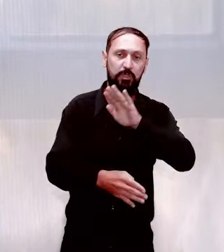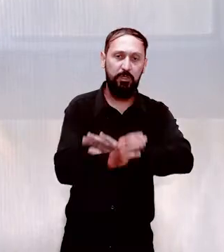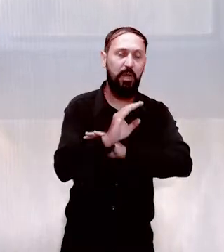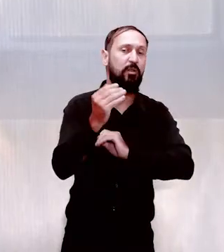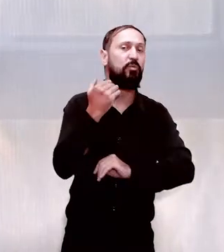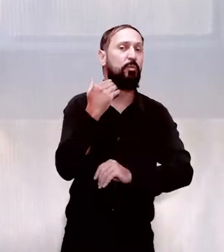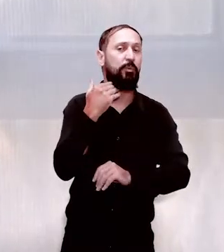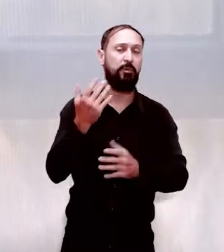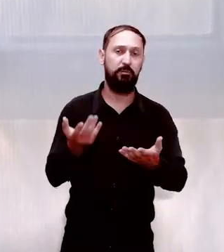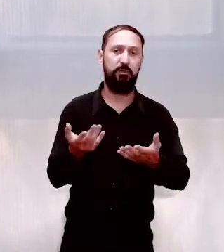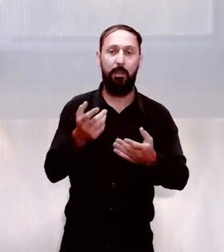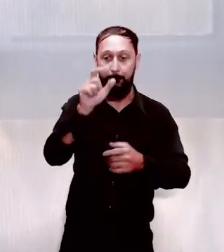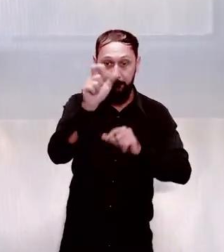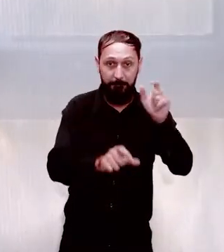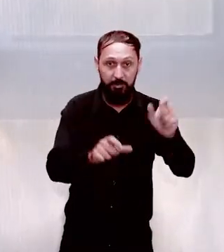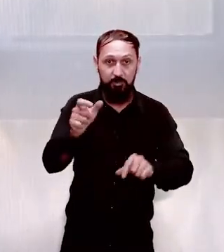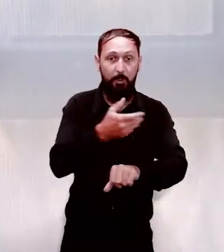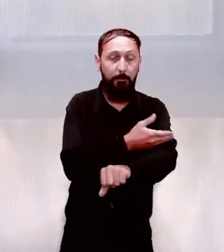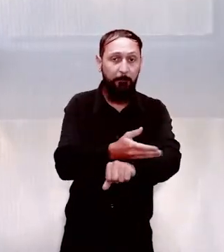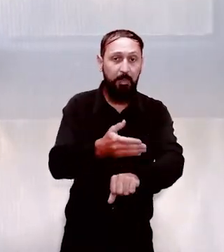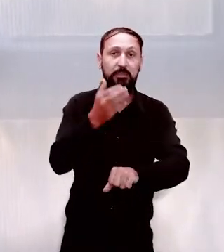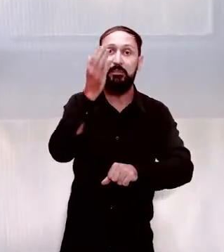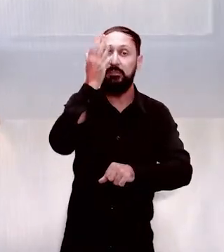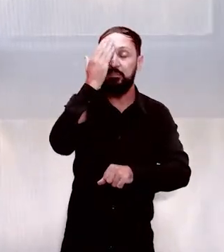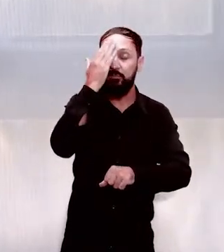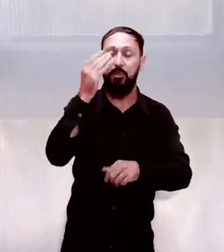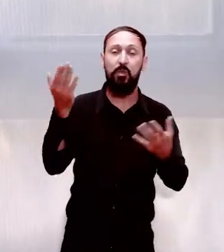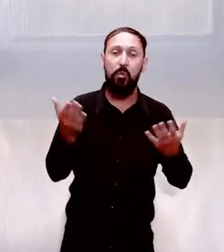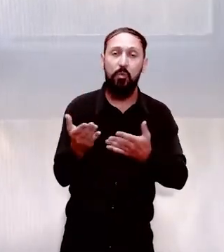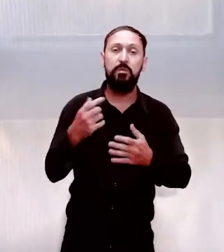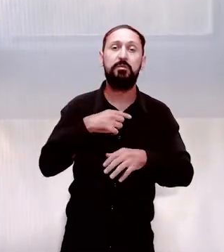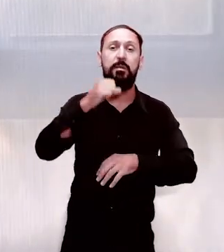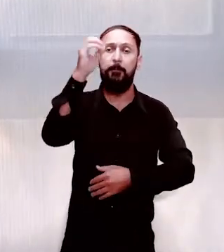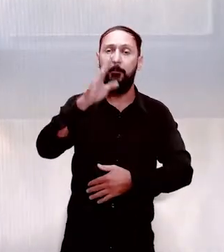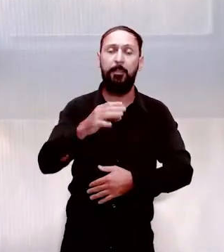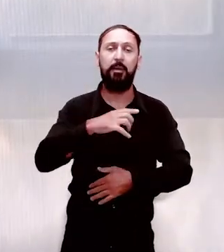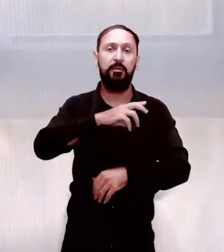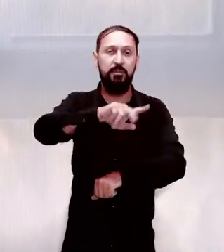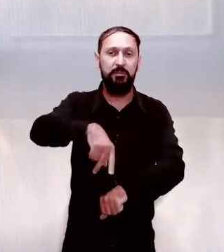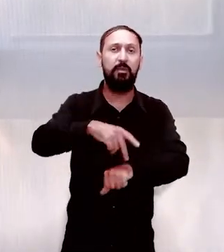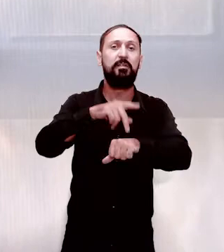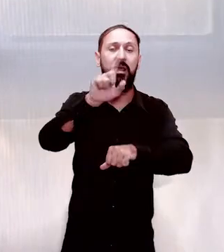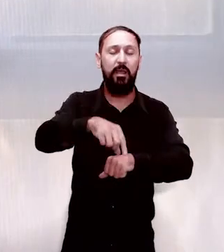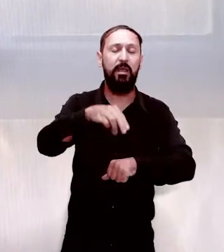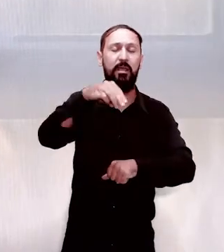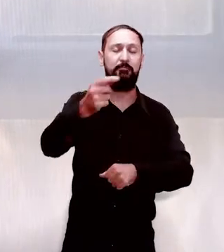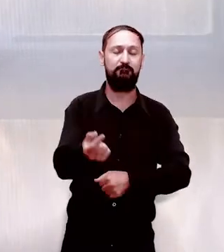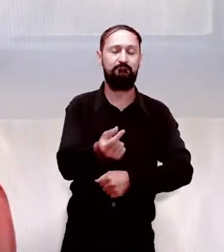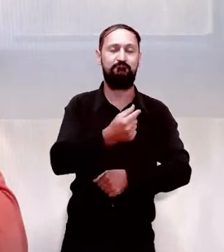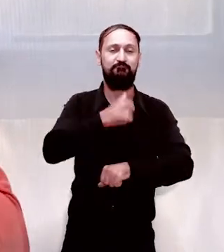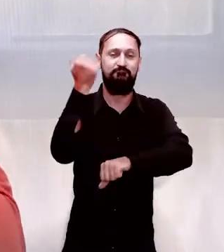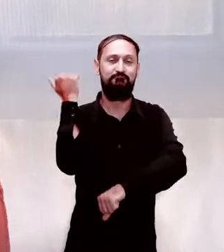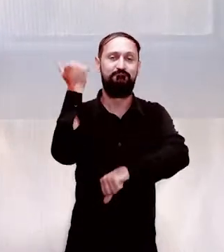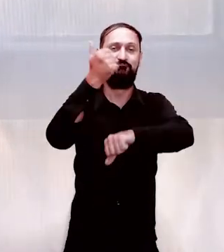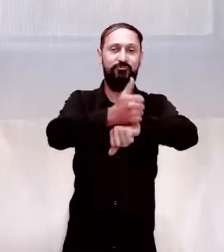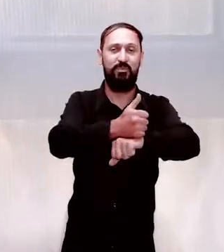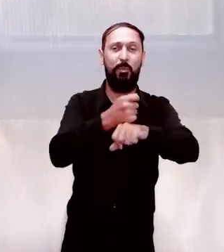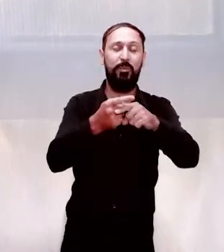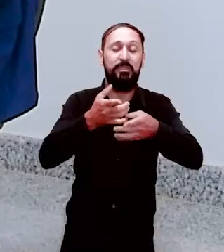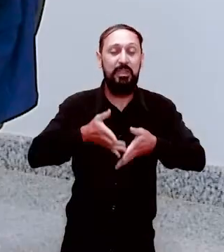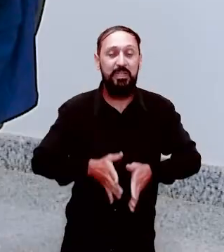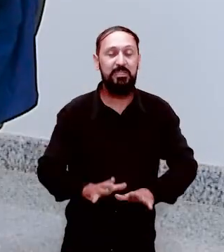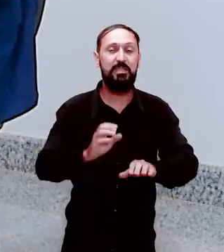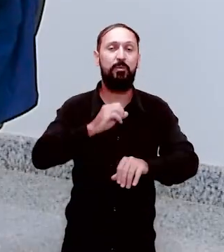shopping, num banco. Então, as pessoas brancas têm que compreender que ser branco nesse país é mérito. Você nascer